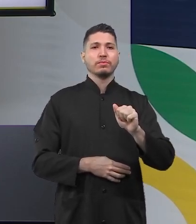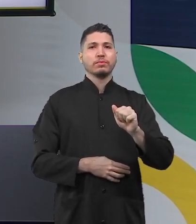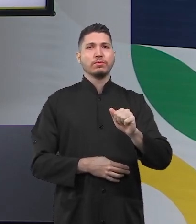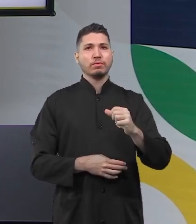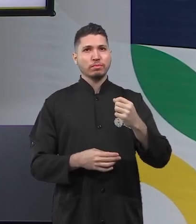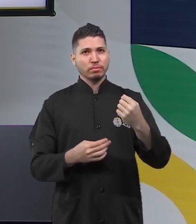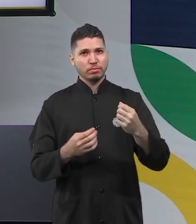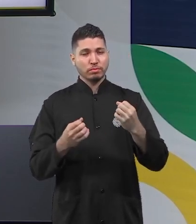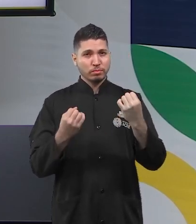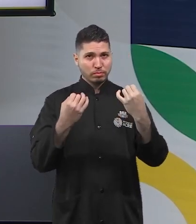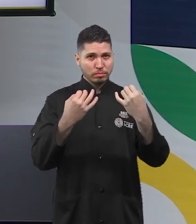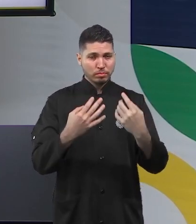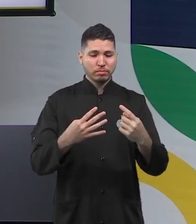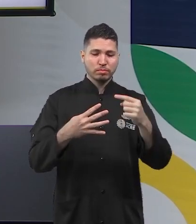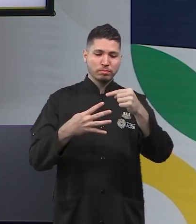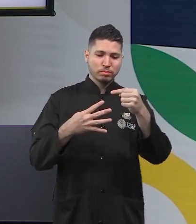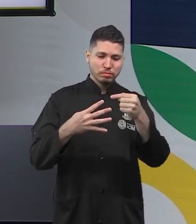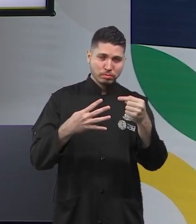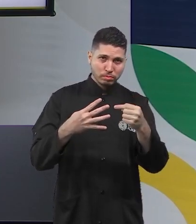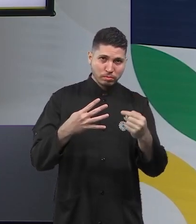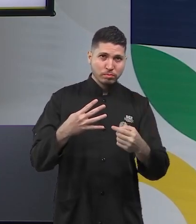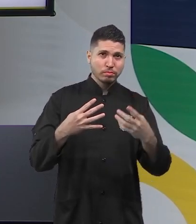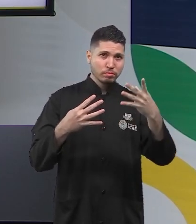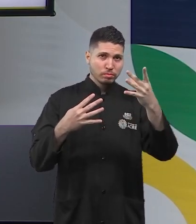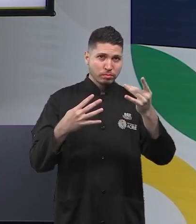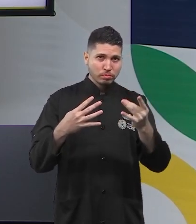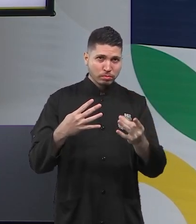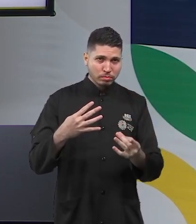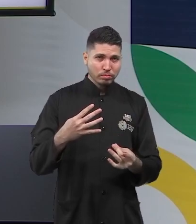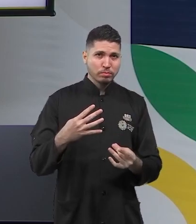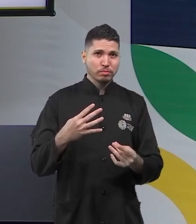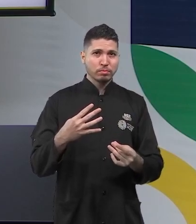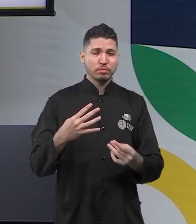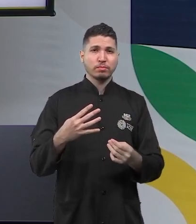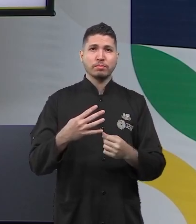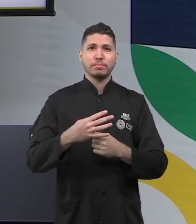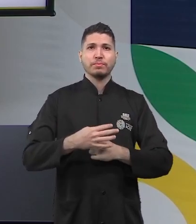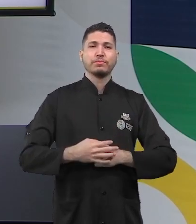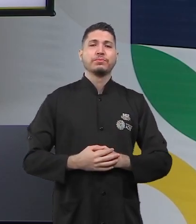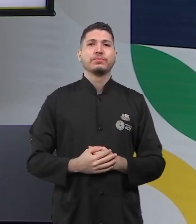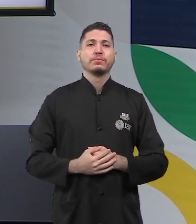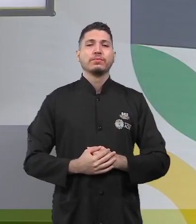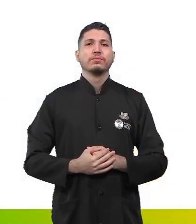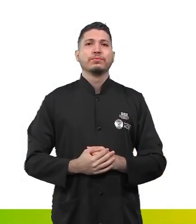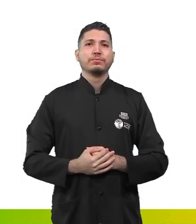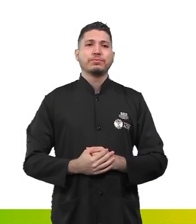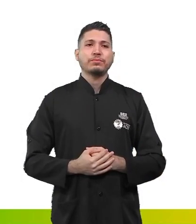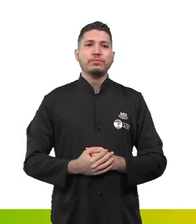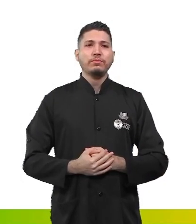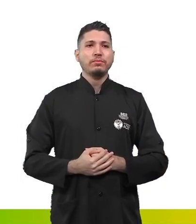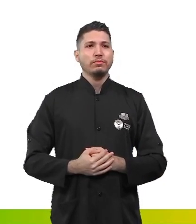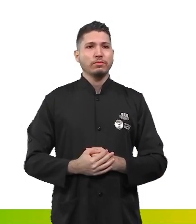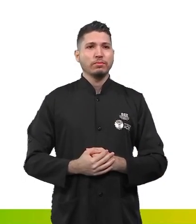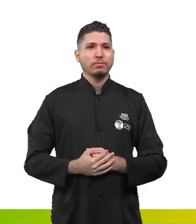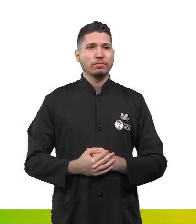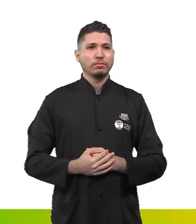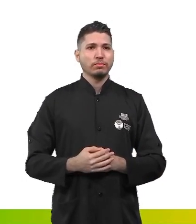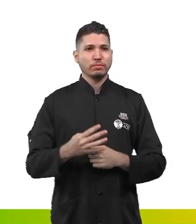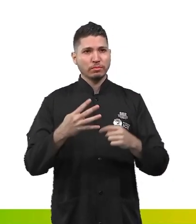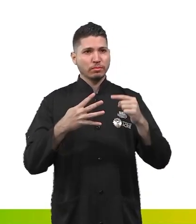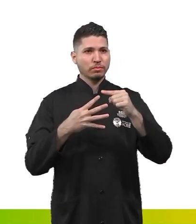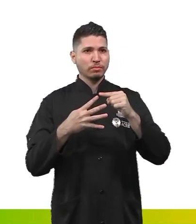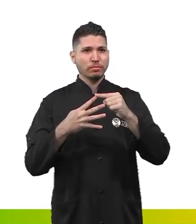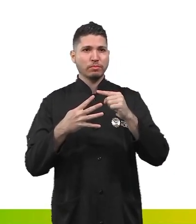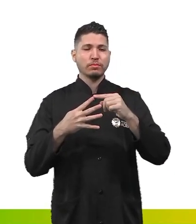deles agora, de forma mais ou menos resumida. Bom, então o princípio da